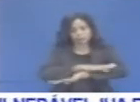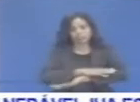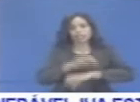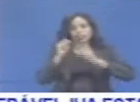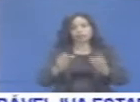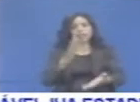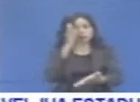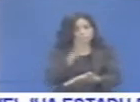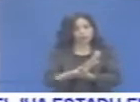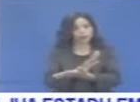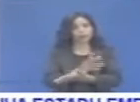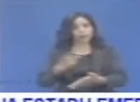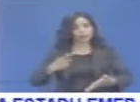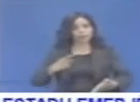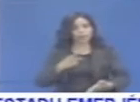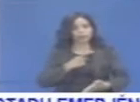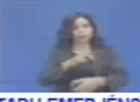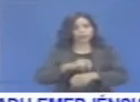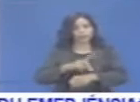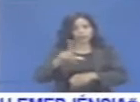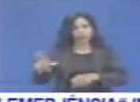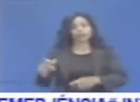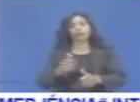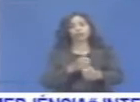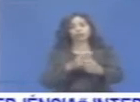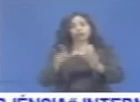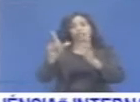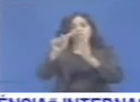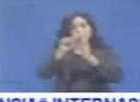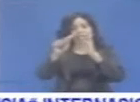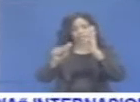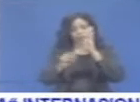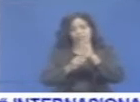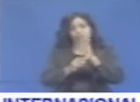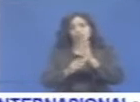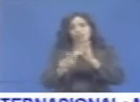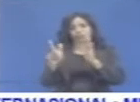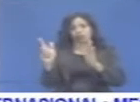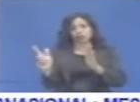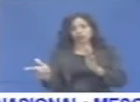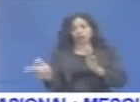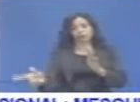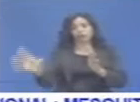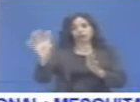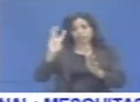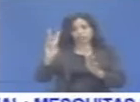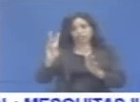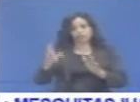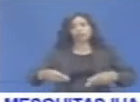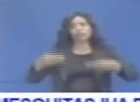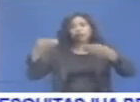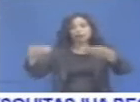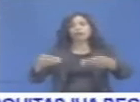dissolveu no Parlamento Nacional, tuir artigo Alunulu Racing. O NEN, Alina Efi, foi filha do povo mag